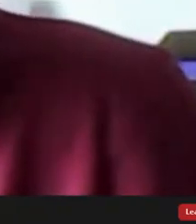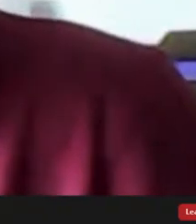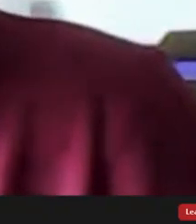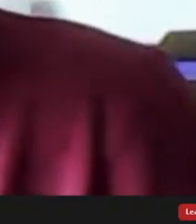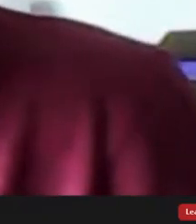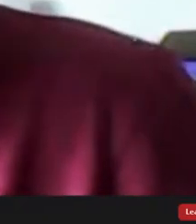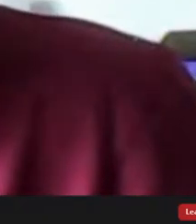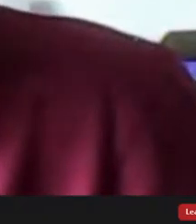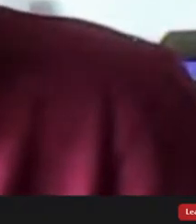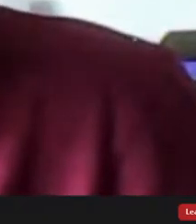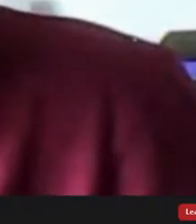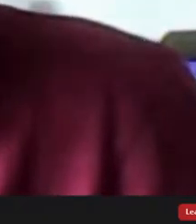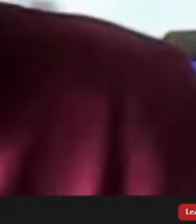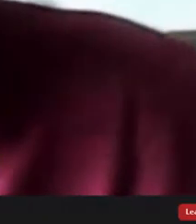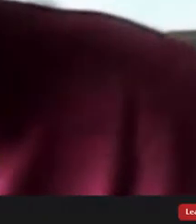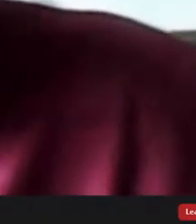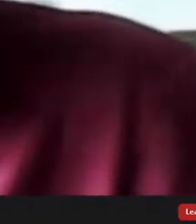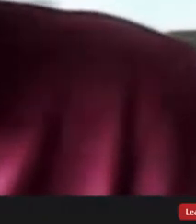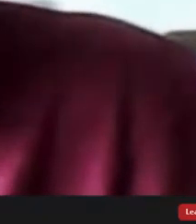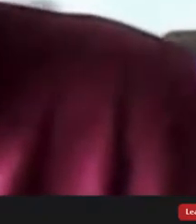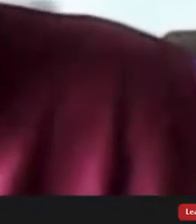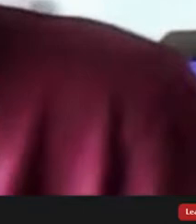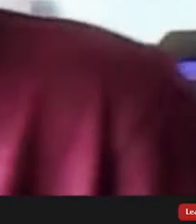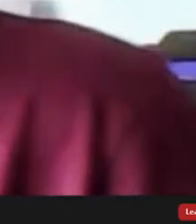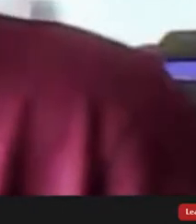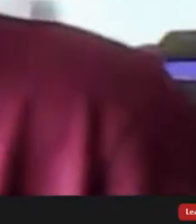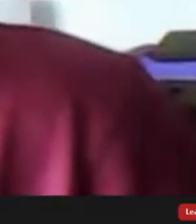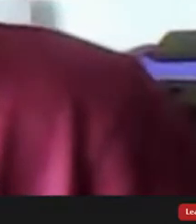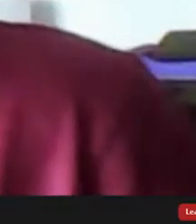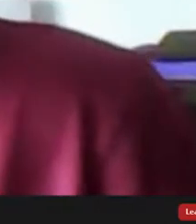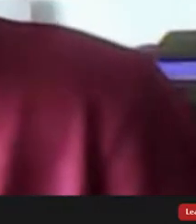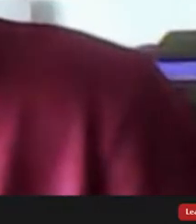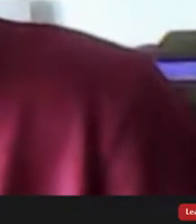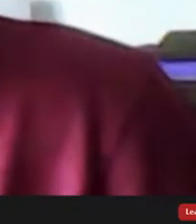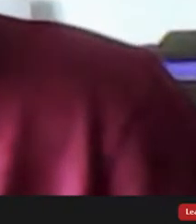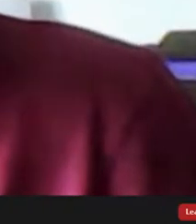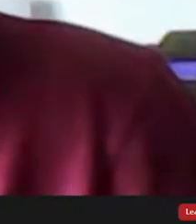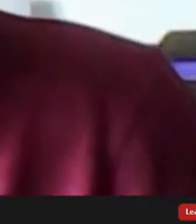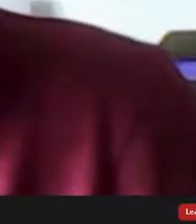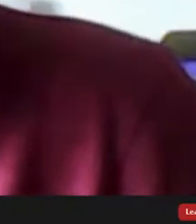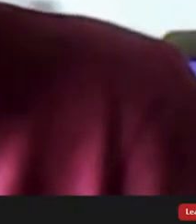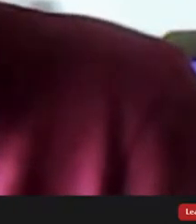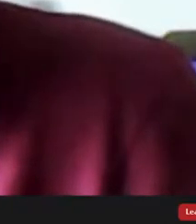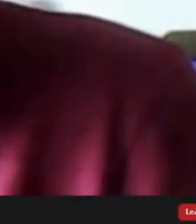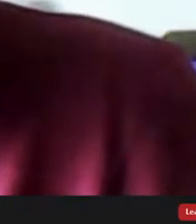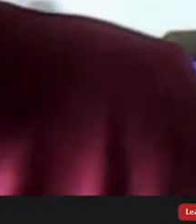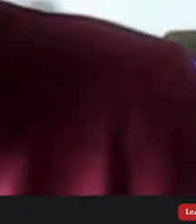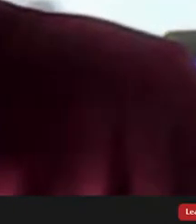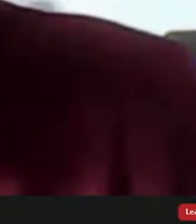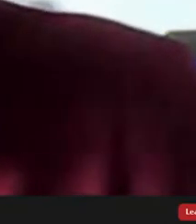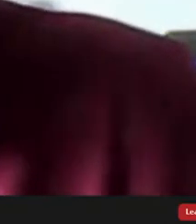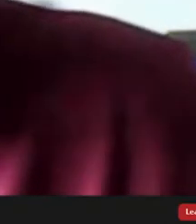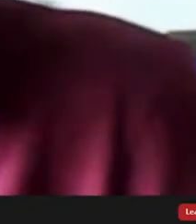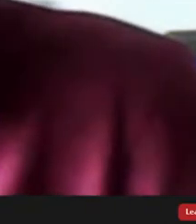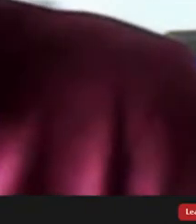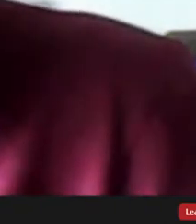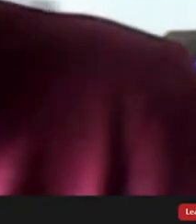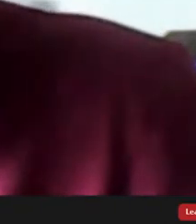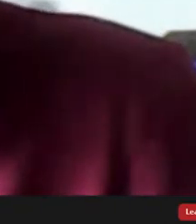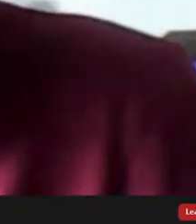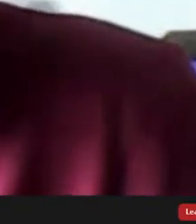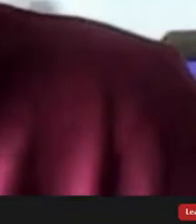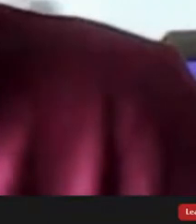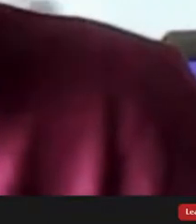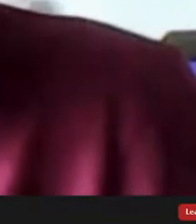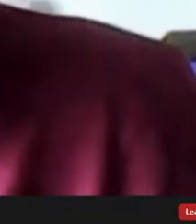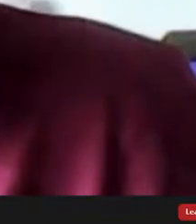serviços. Então, isso é uma questão que passa de 2020 para 2021, mas, como estamos também num contínuo, né,